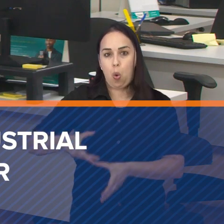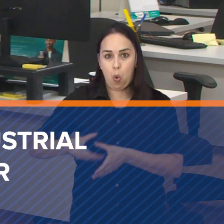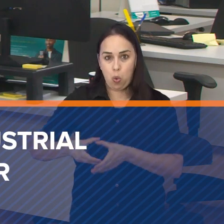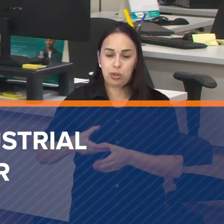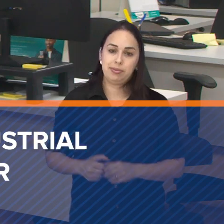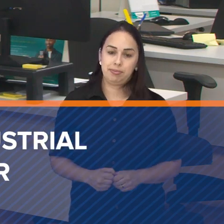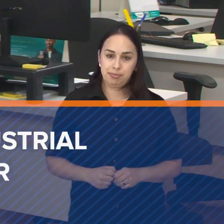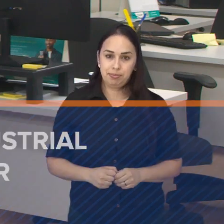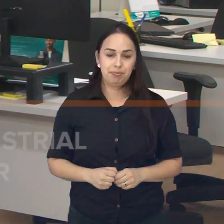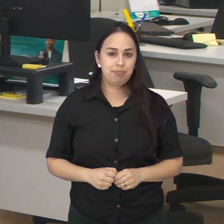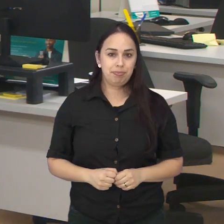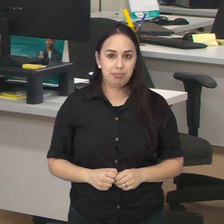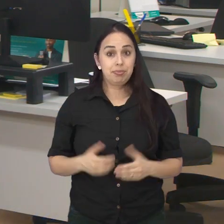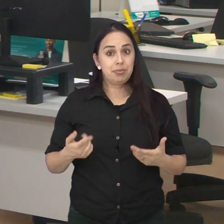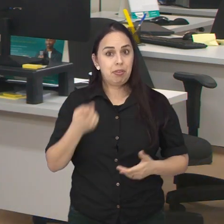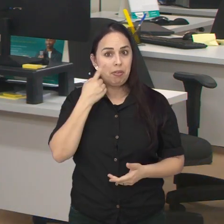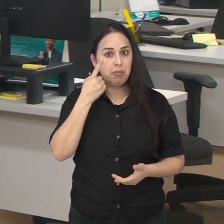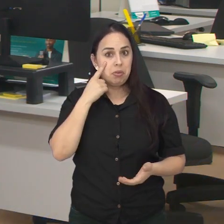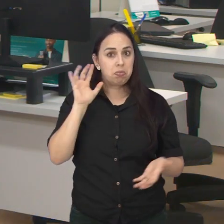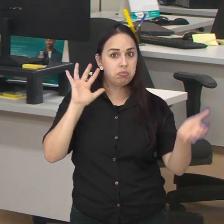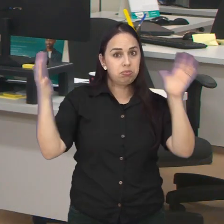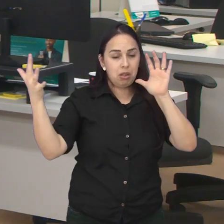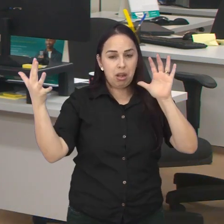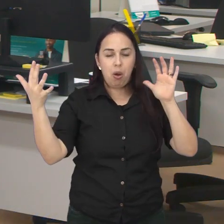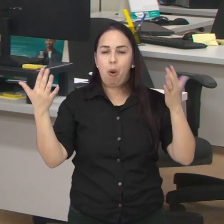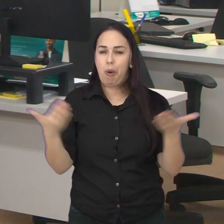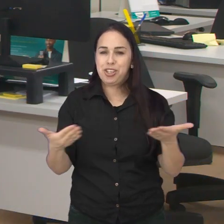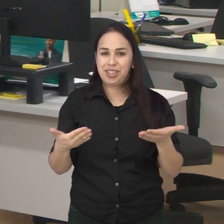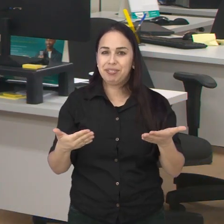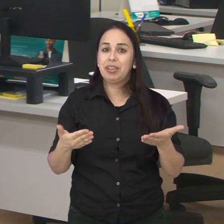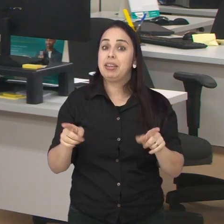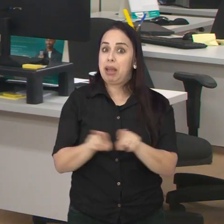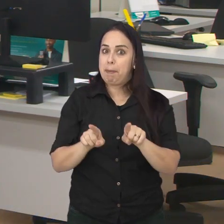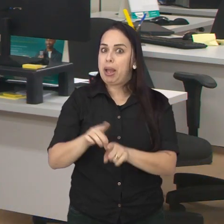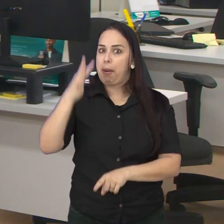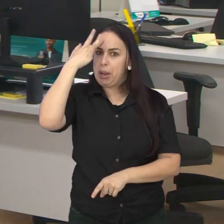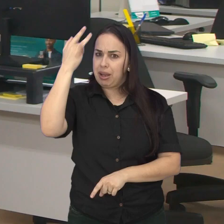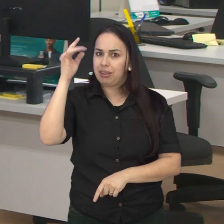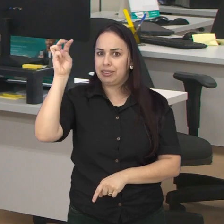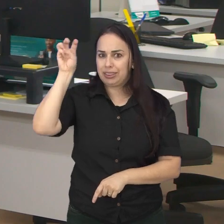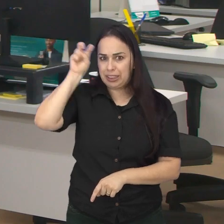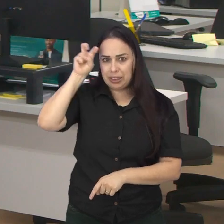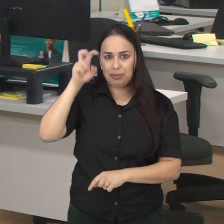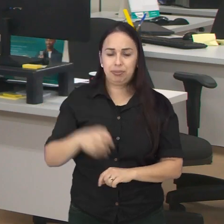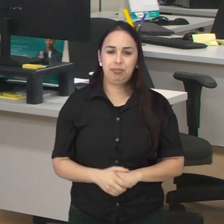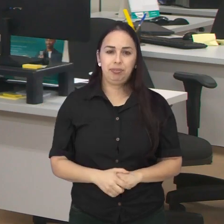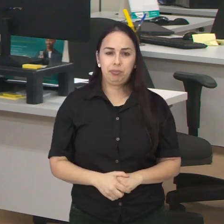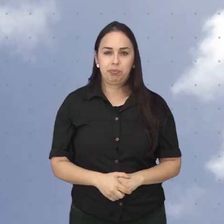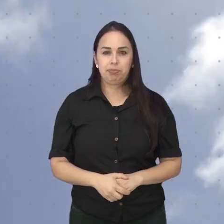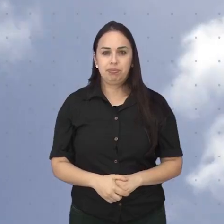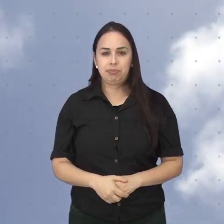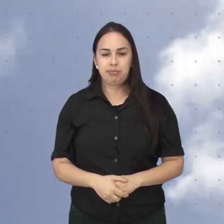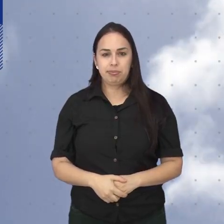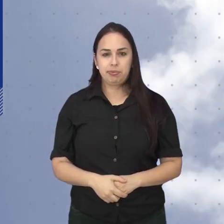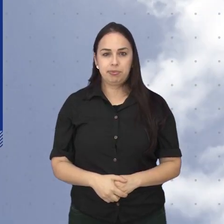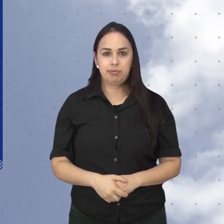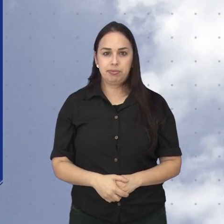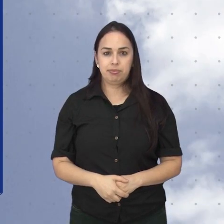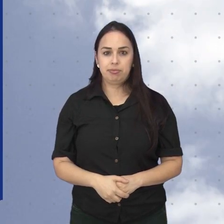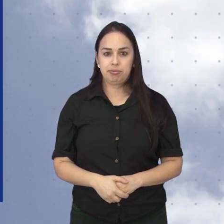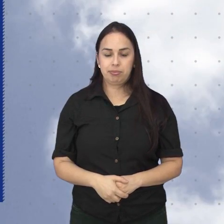em concursos públicos. E vamos ver qual vai ser a previsão do tempo para a tarde de hoje, também amanhã, quinta-feira.